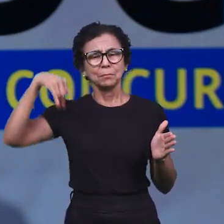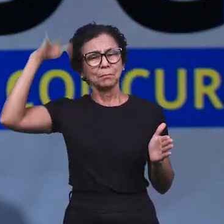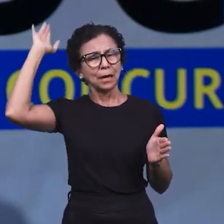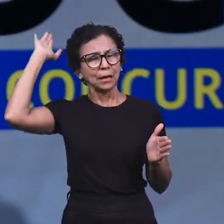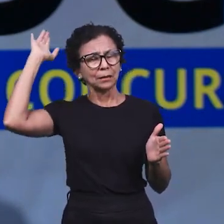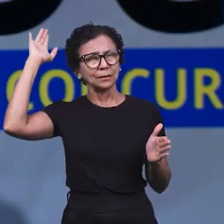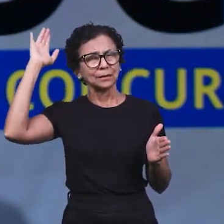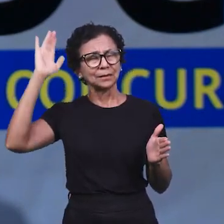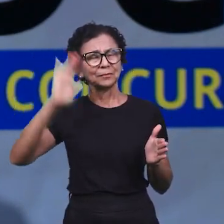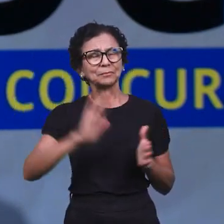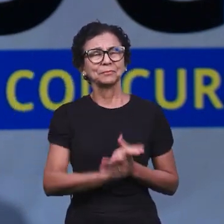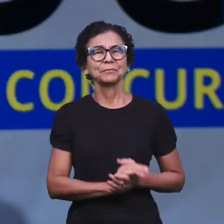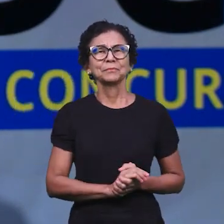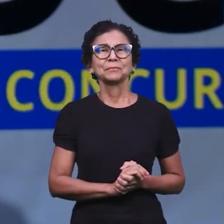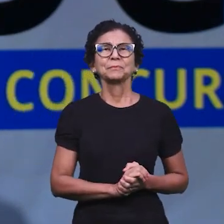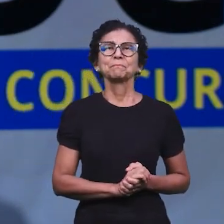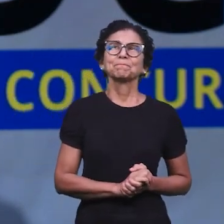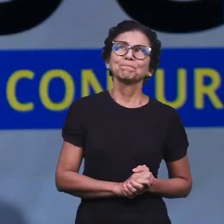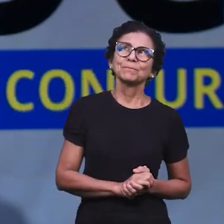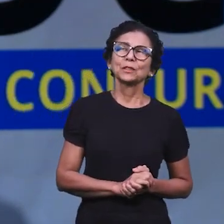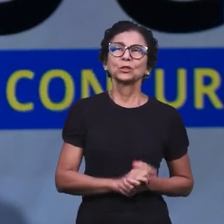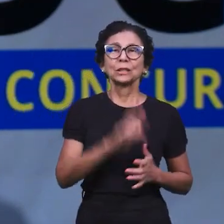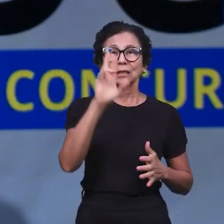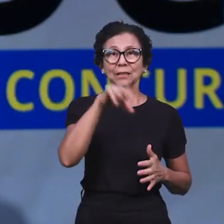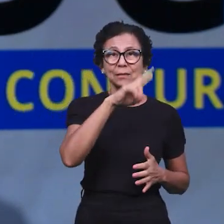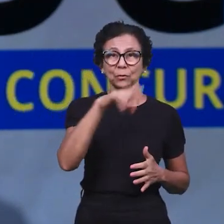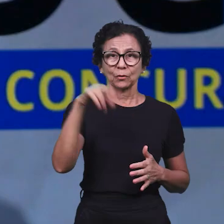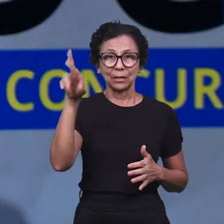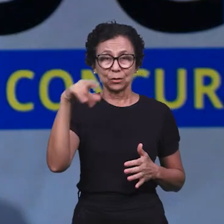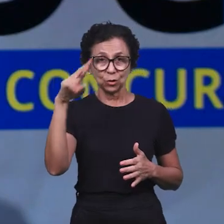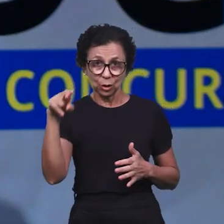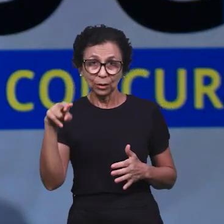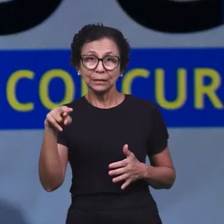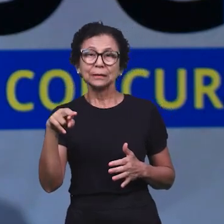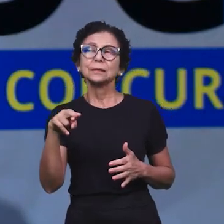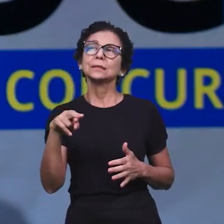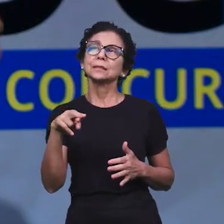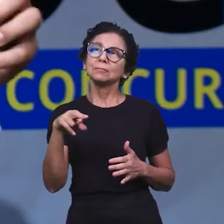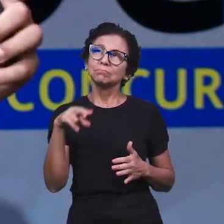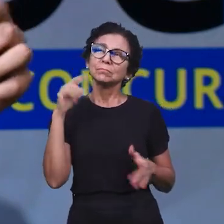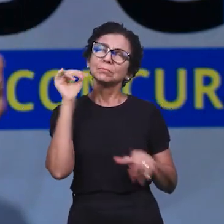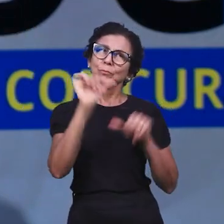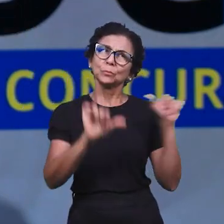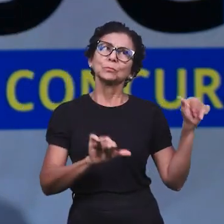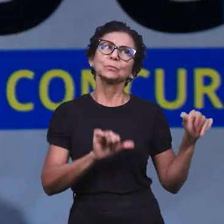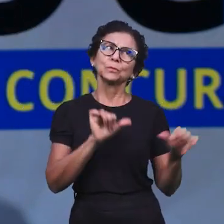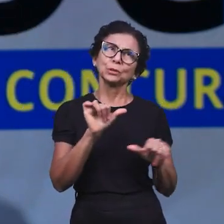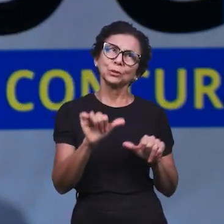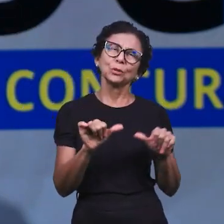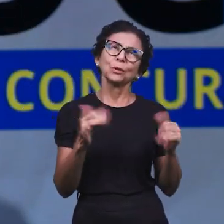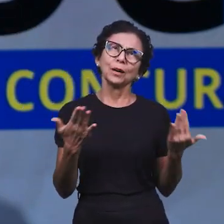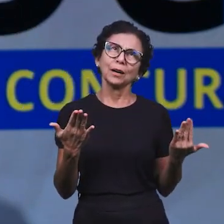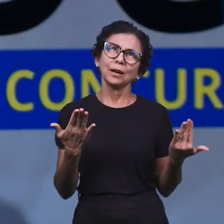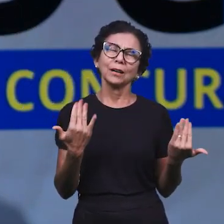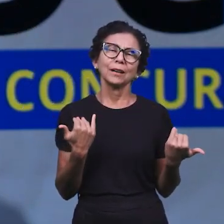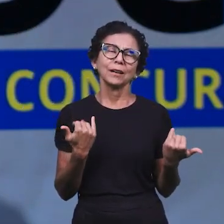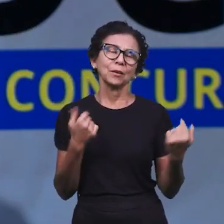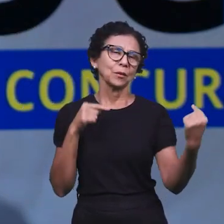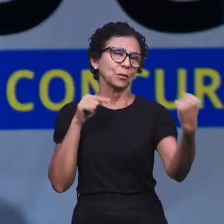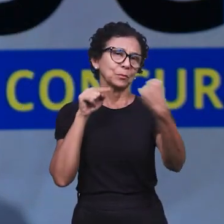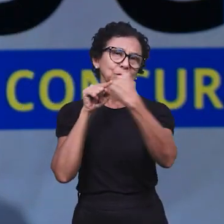vida e, vamos pensar assim, atingir os objetivos com uma aprovação que eu tive, por exemplo,